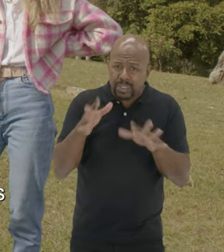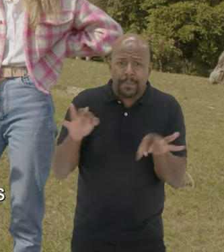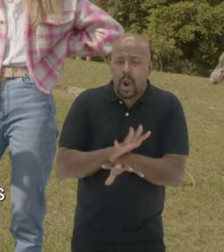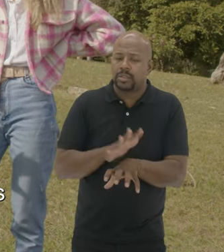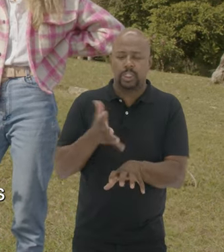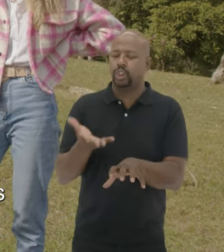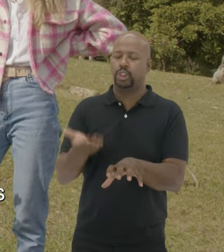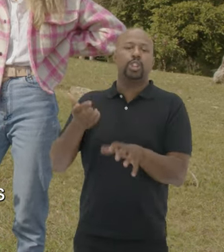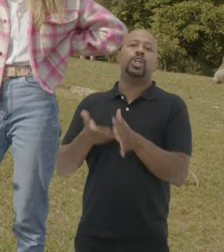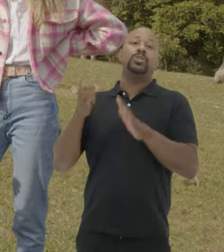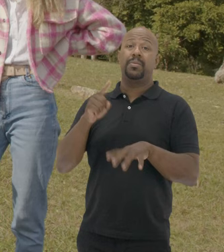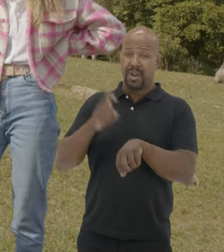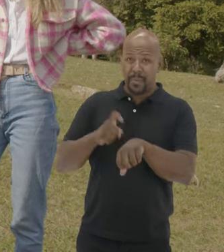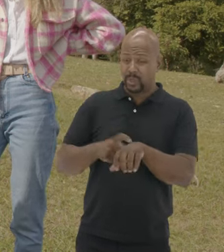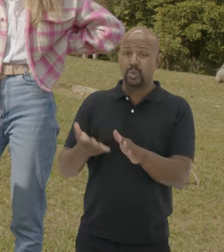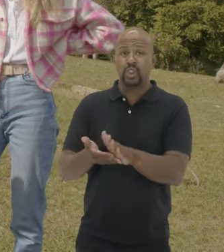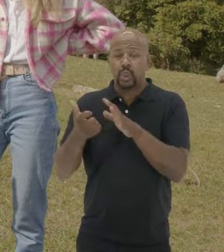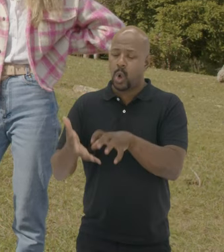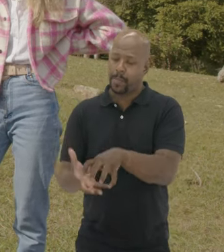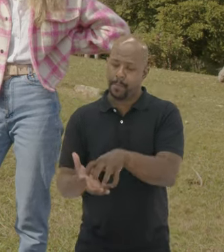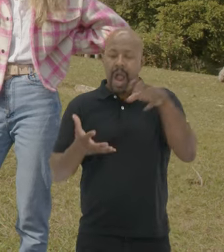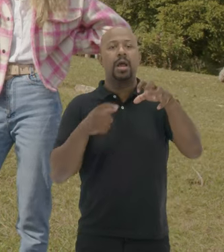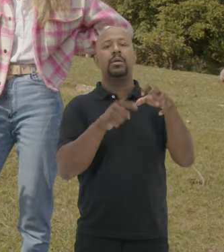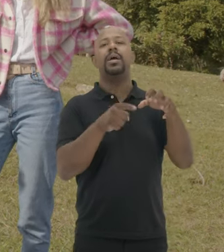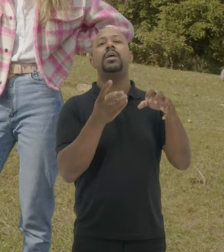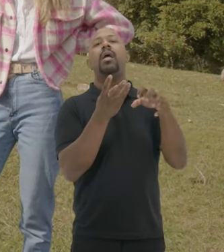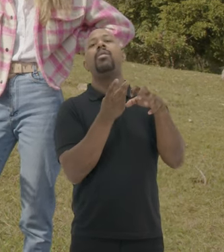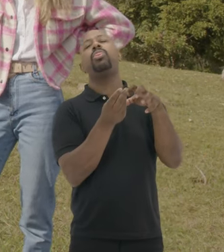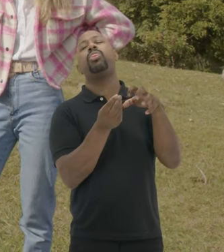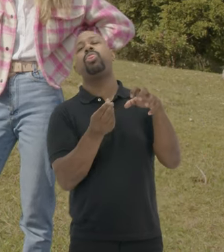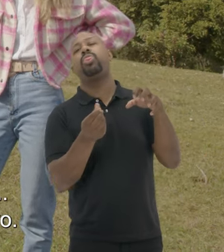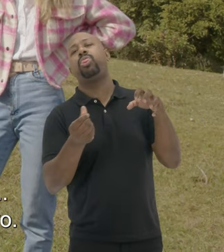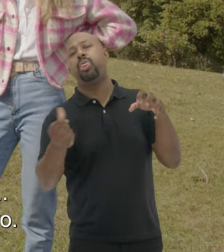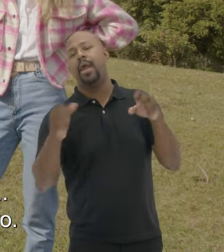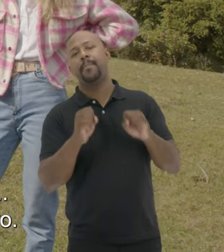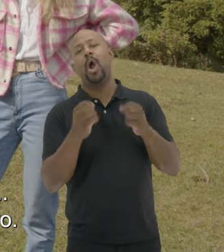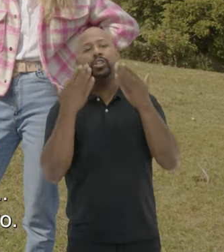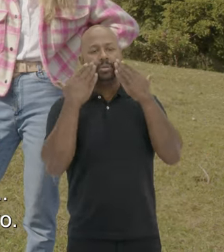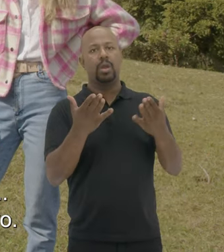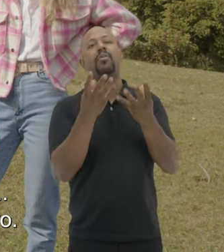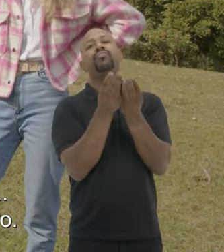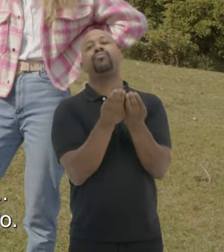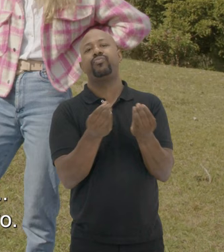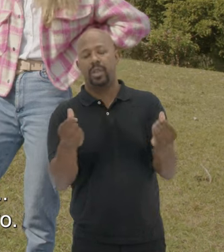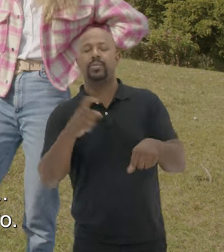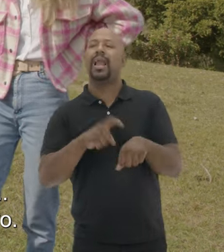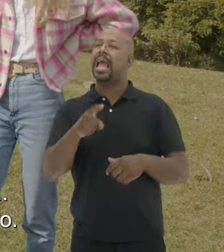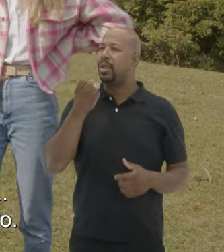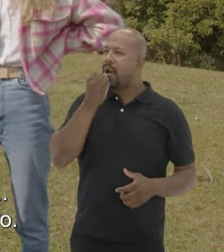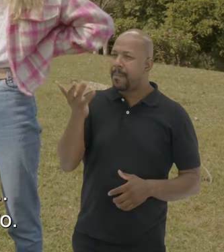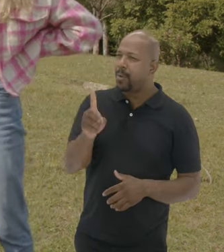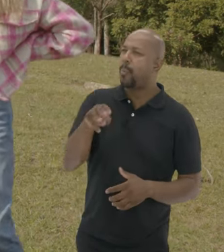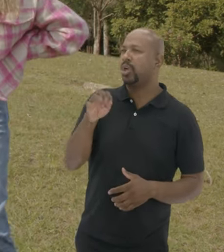que a informação evita a escalação Porque no momento tirou do subsolo tu tá colocando ele sim tá 200 milhões de anos aí na